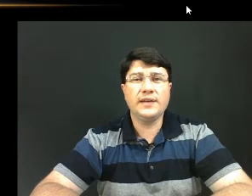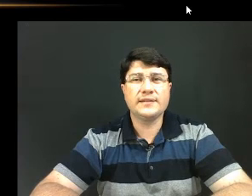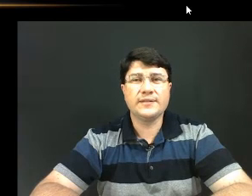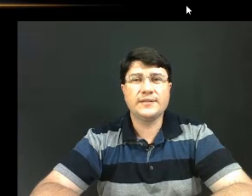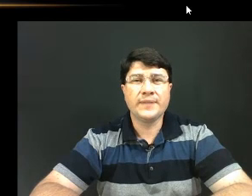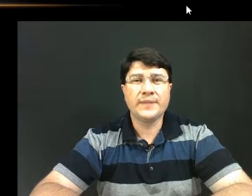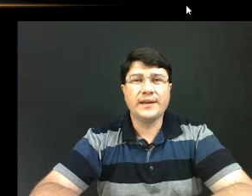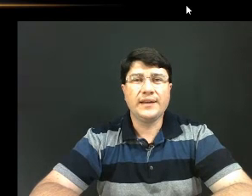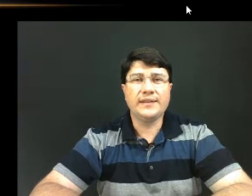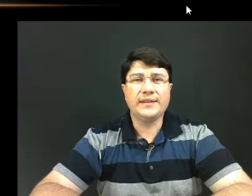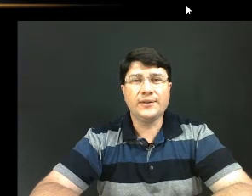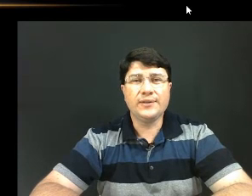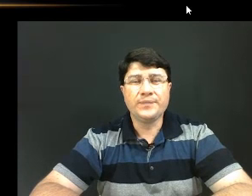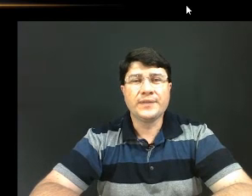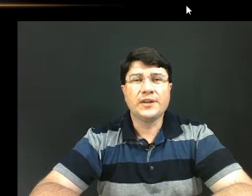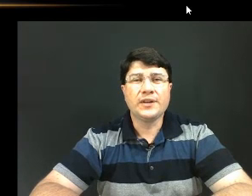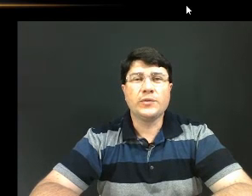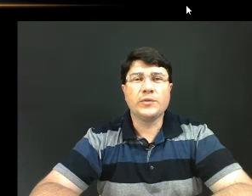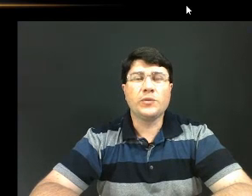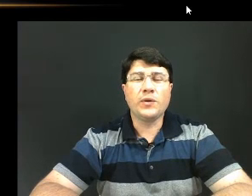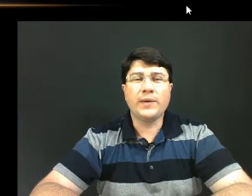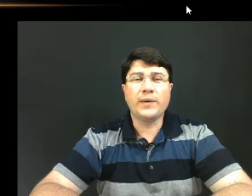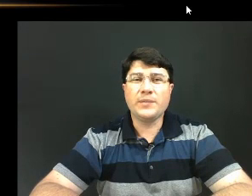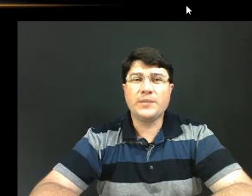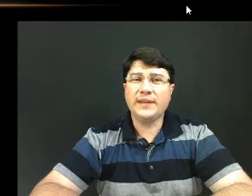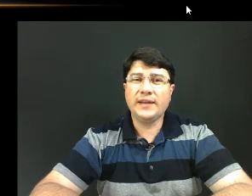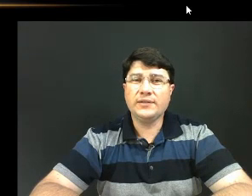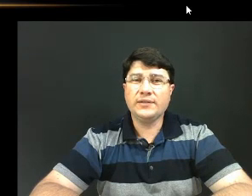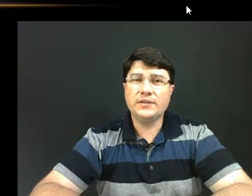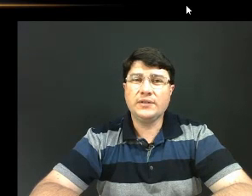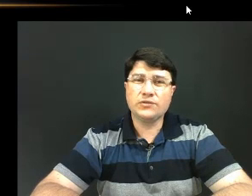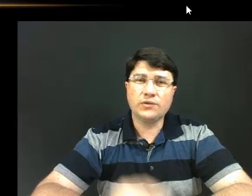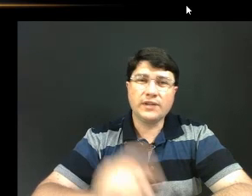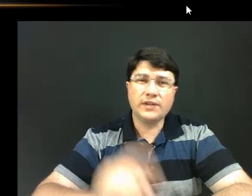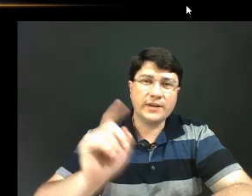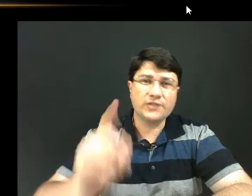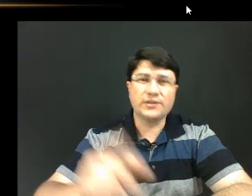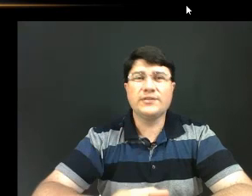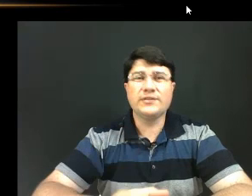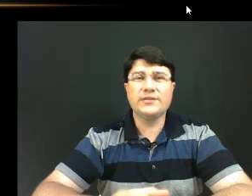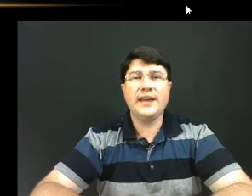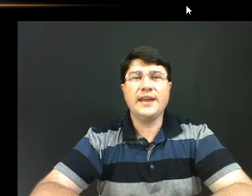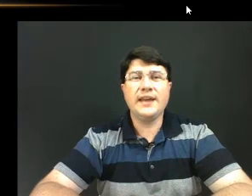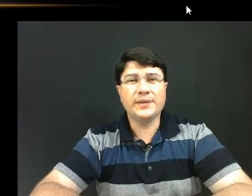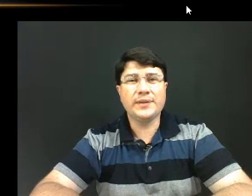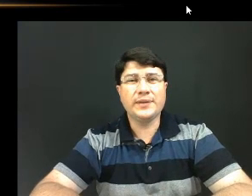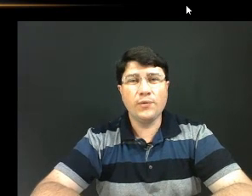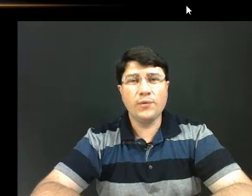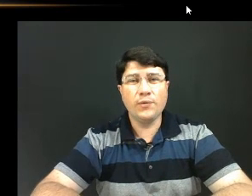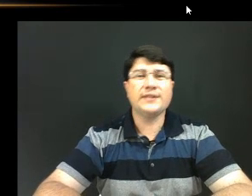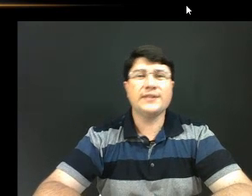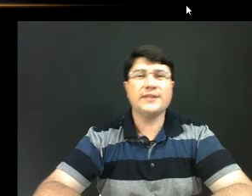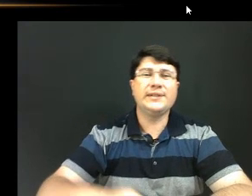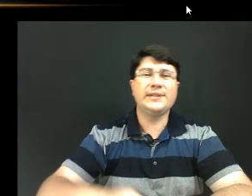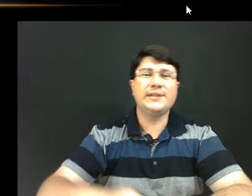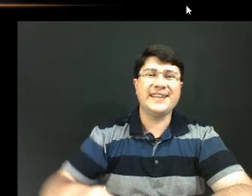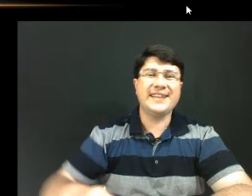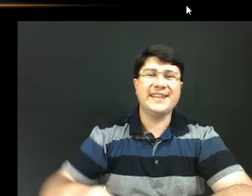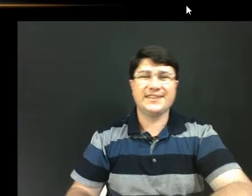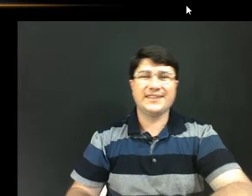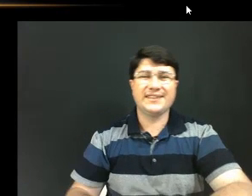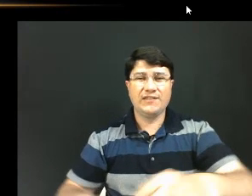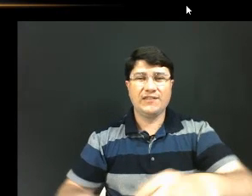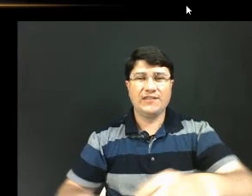em português. Então, meu nome é Wesley Paterno e estou aqui para ajudar você a aprender um pouco mais sobre a